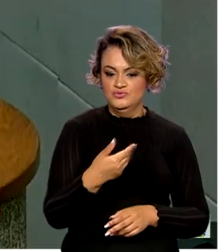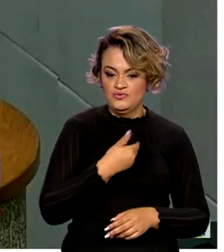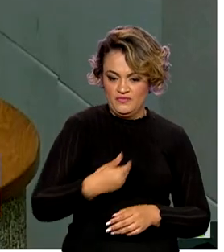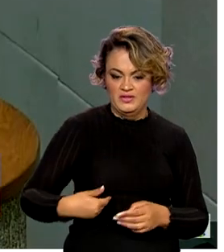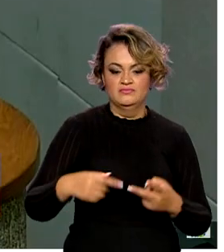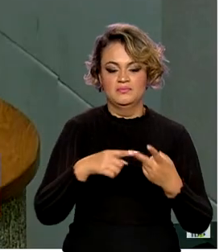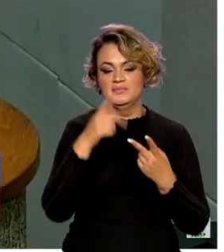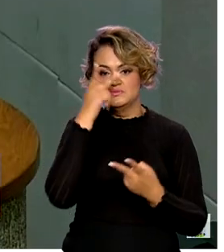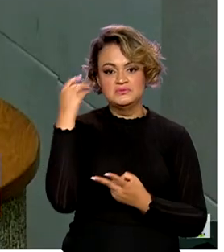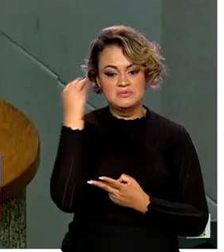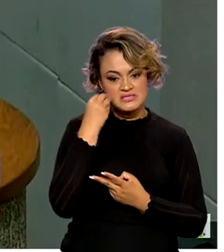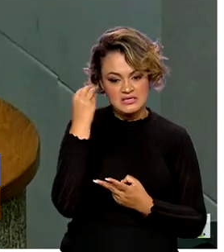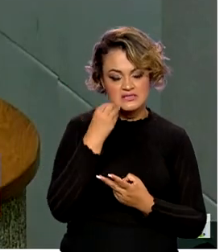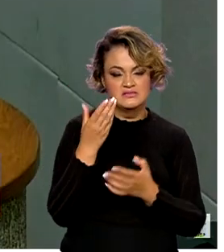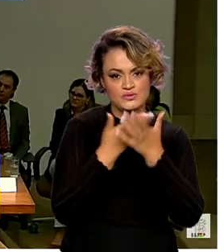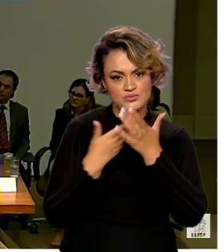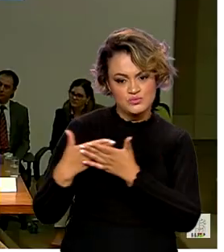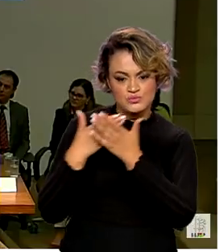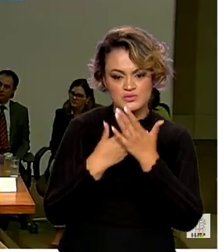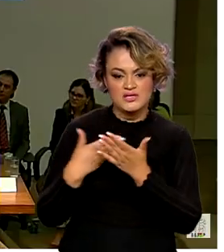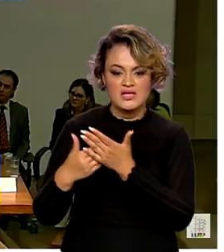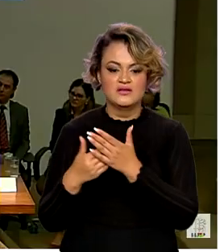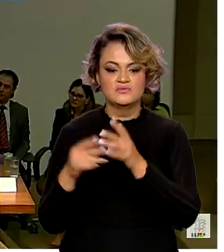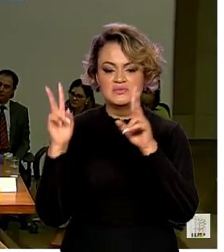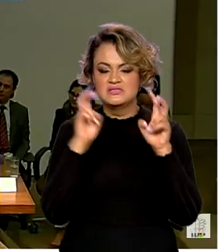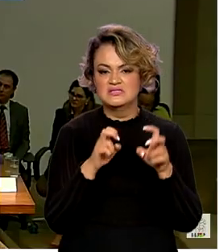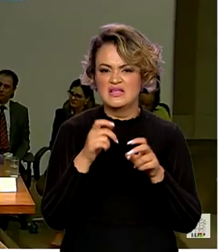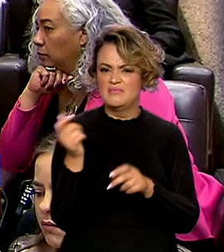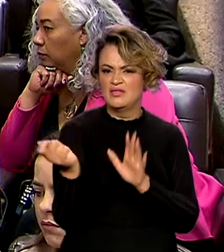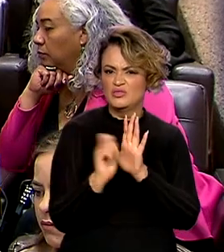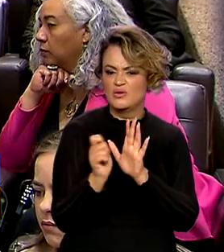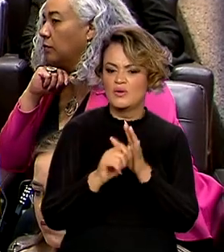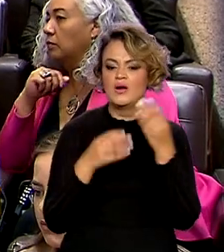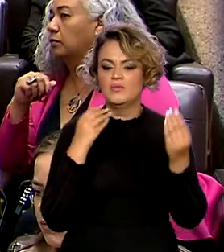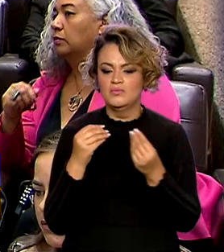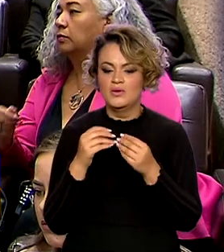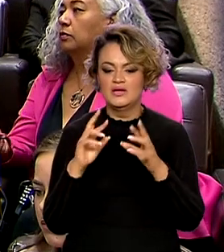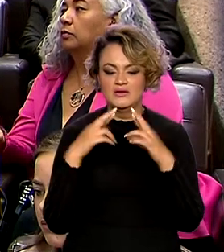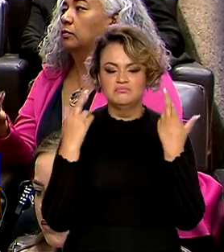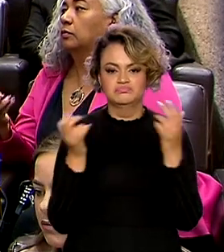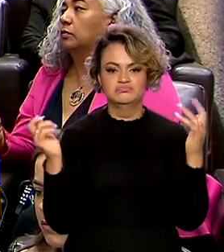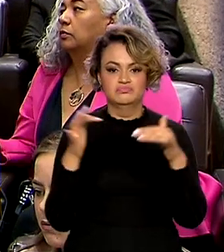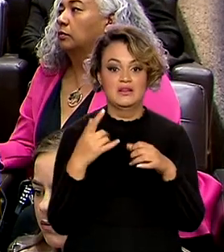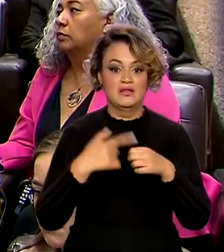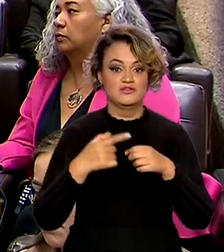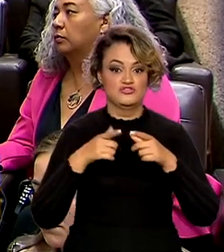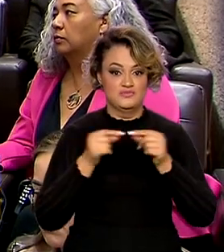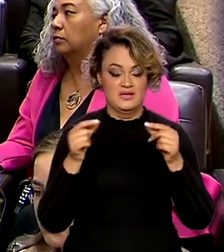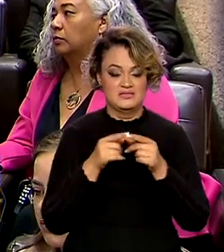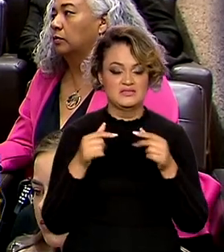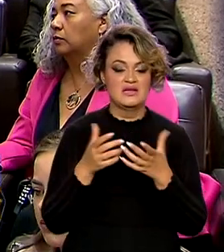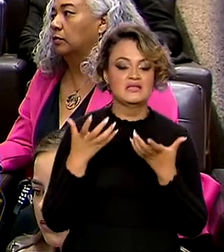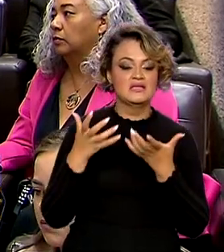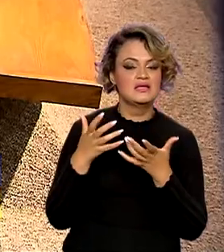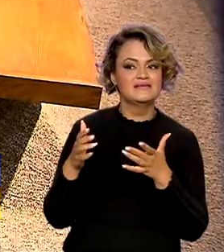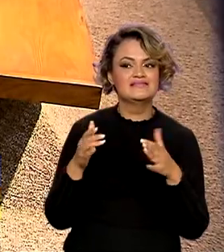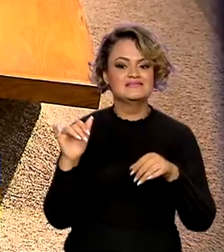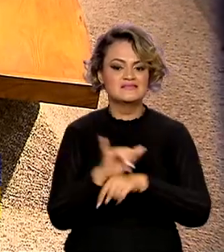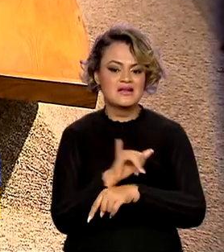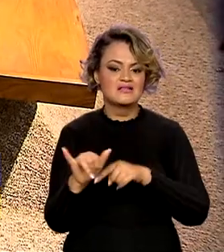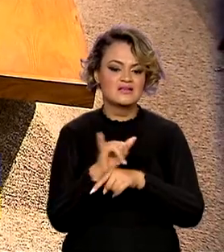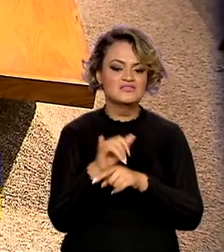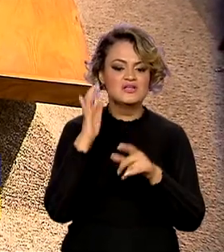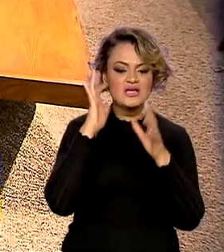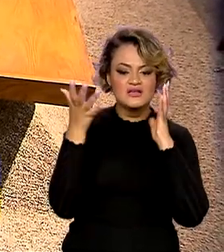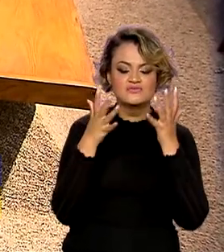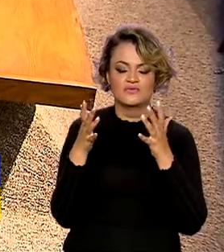especialistas e estudiosos sobre o uso de drogas estão reunidos em Brasília em busca de caminhos que